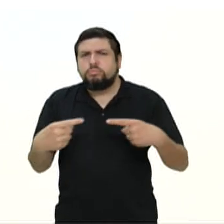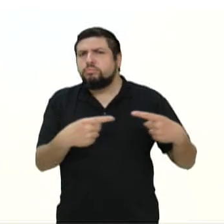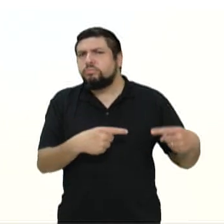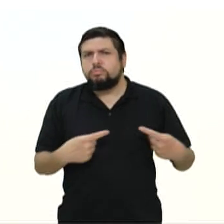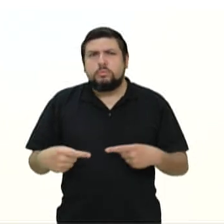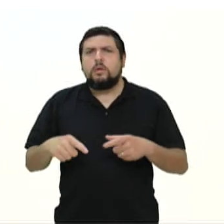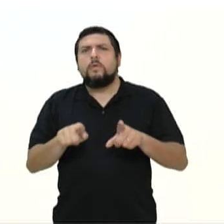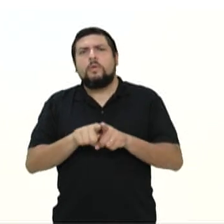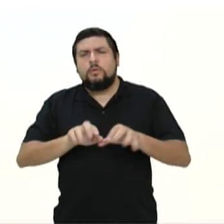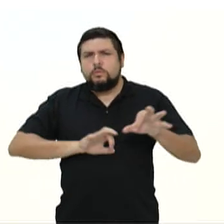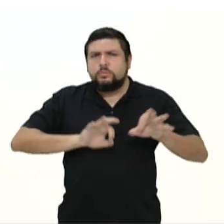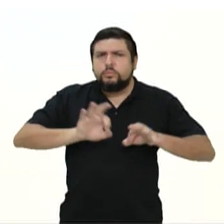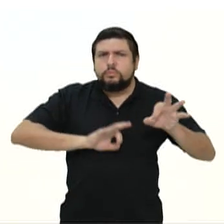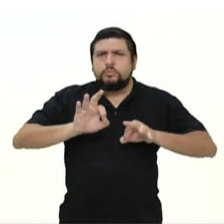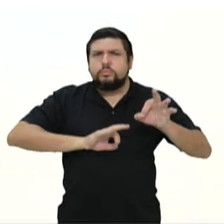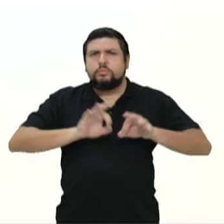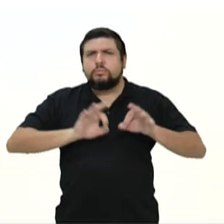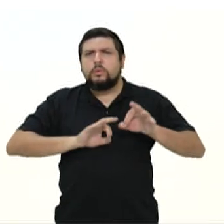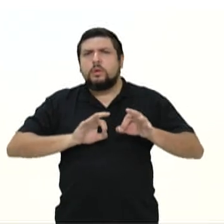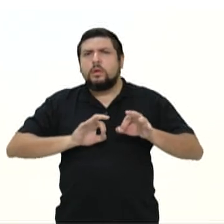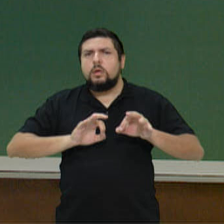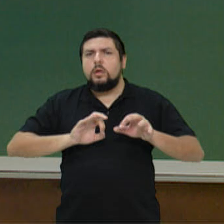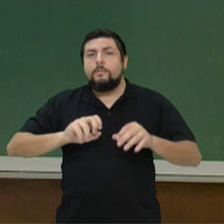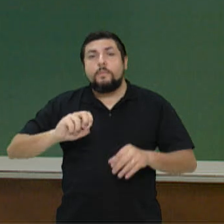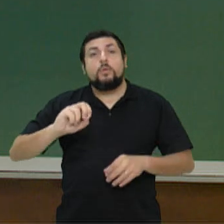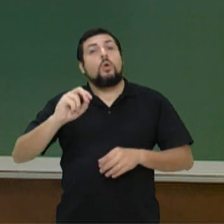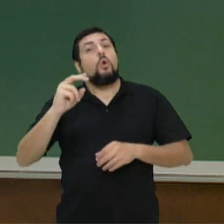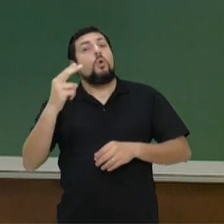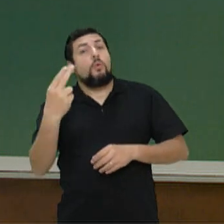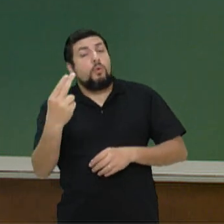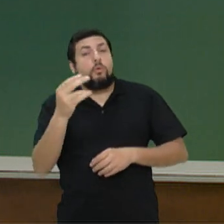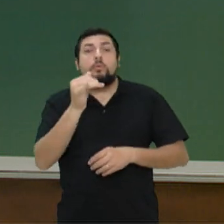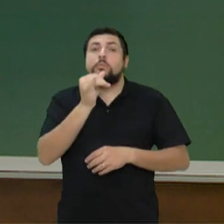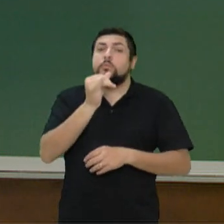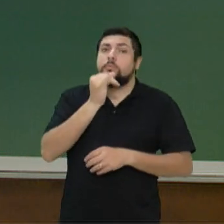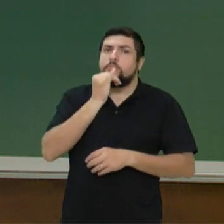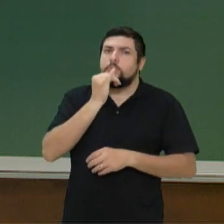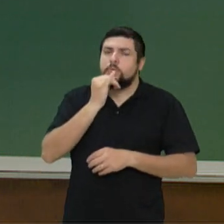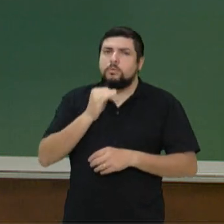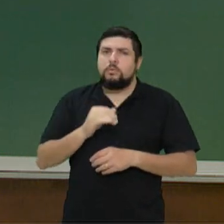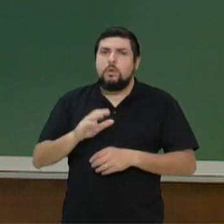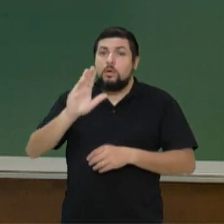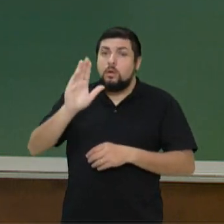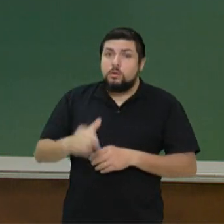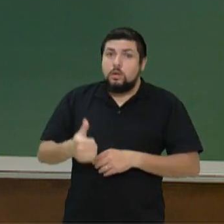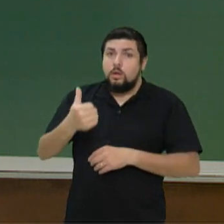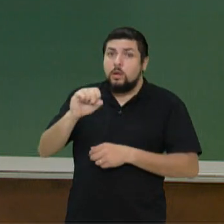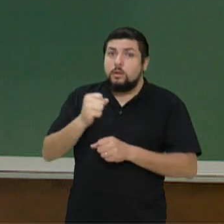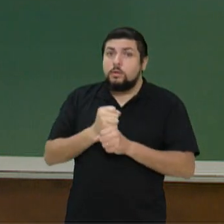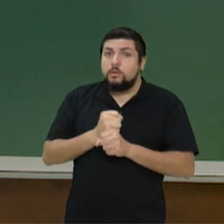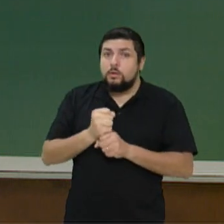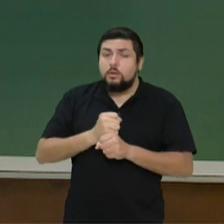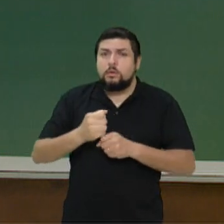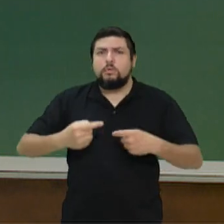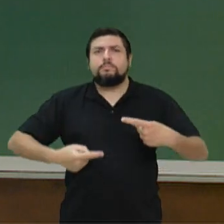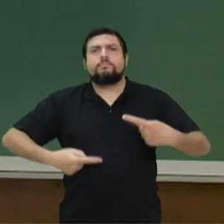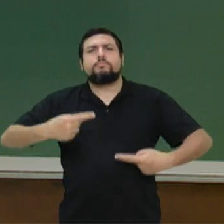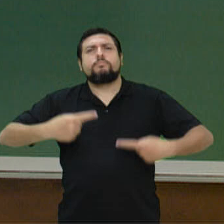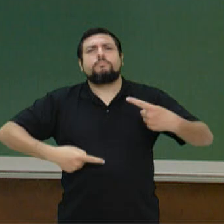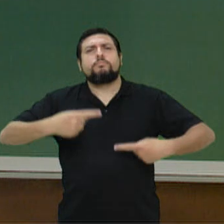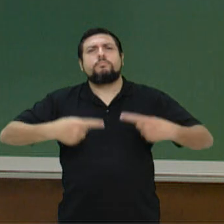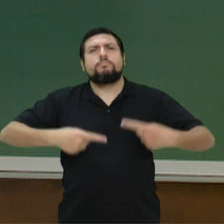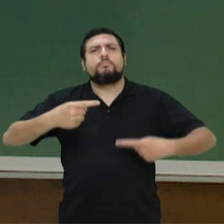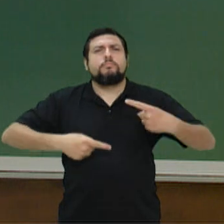e planejamento, ou poderia ser após mais de 10 anos de debate, não é